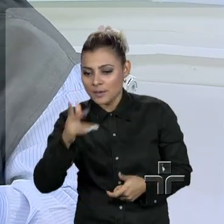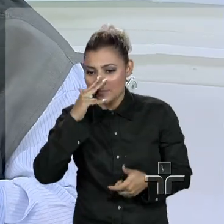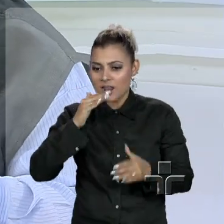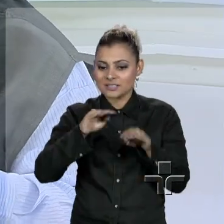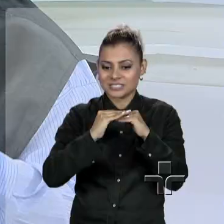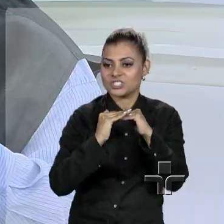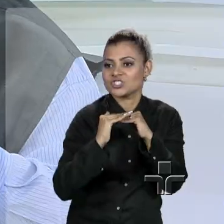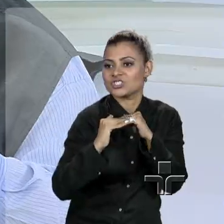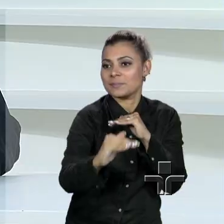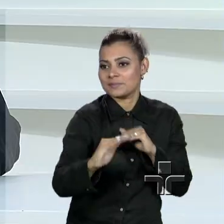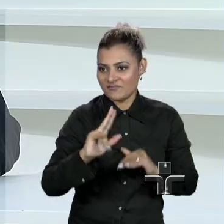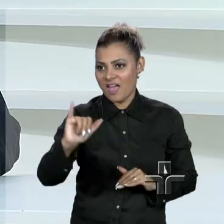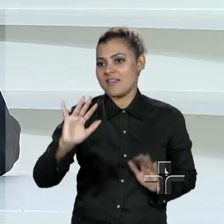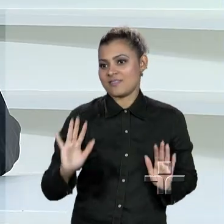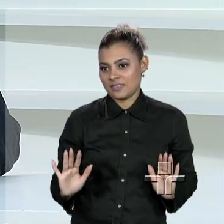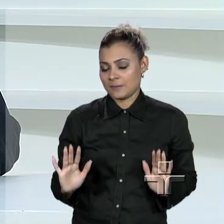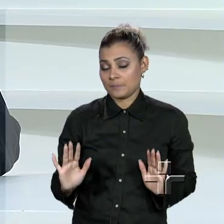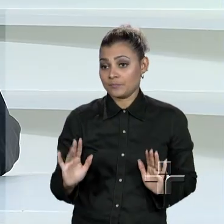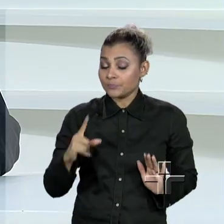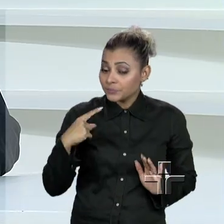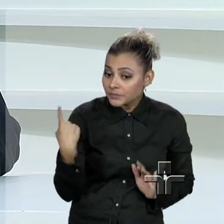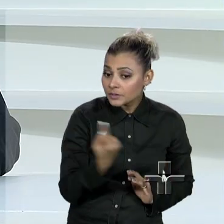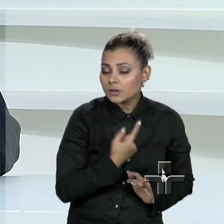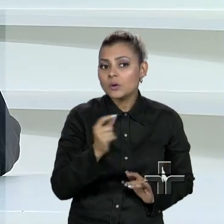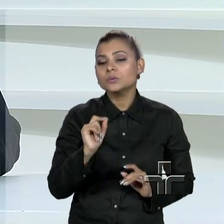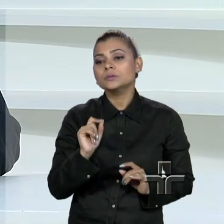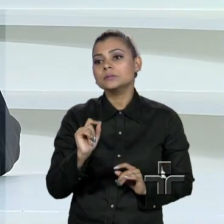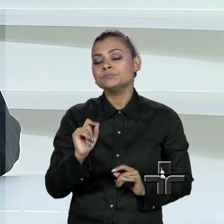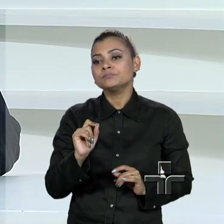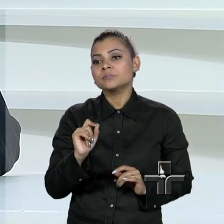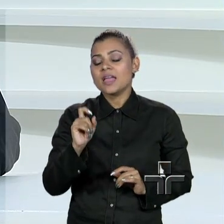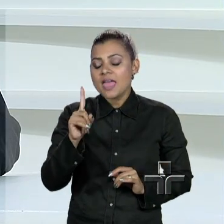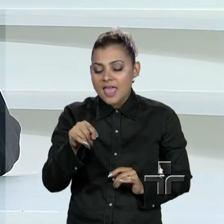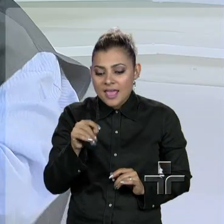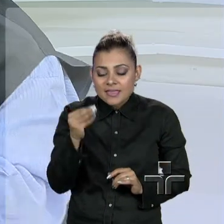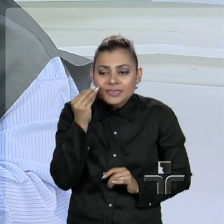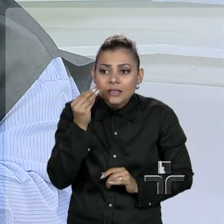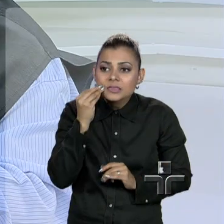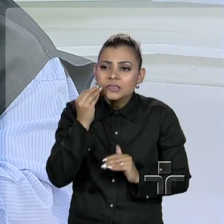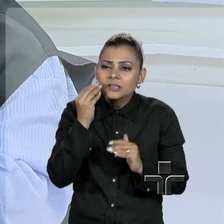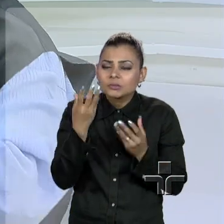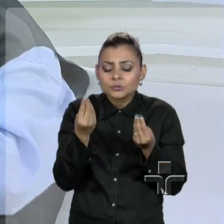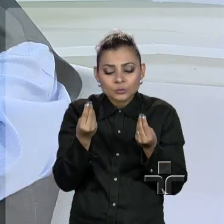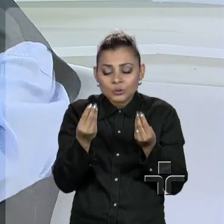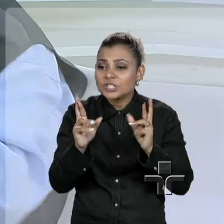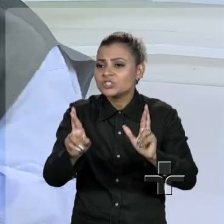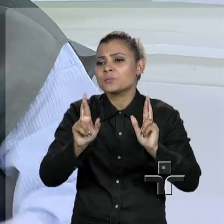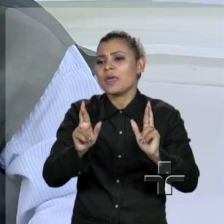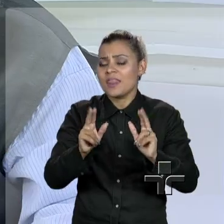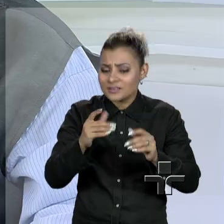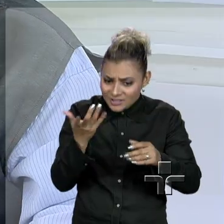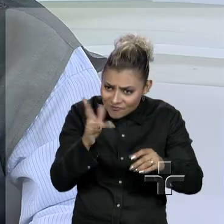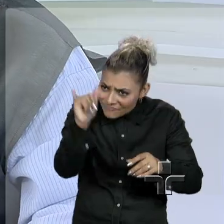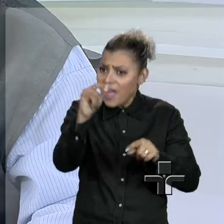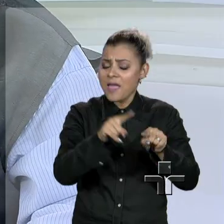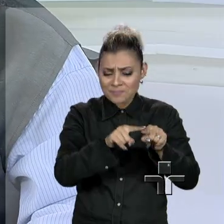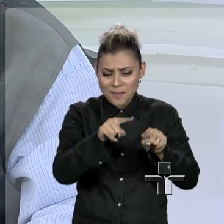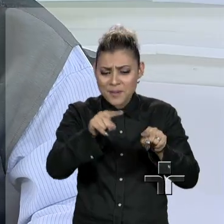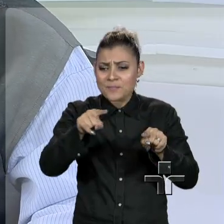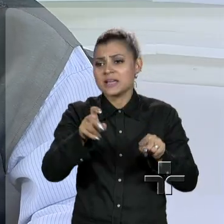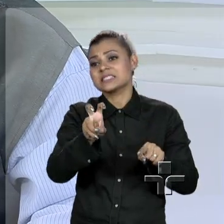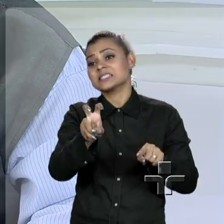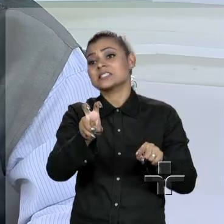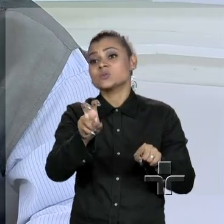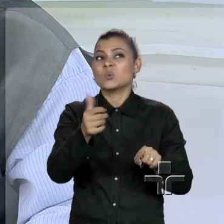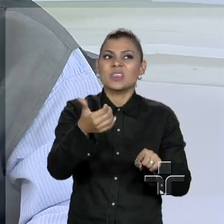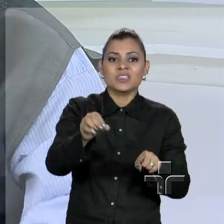consequentemente, você caminha para dar uma previsão ou dar uma esperança de crescimento de 5 ou 10